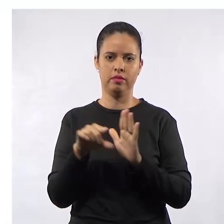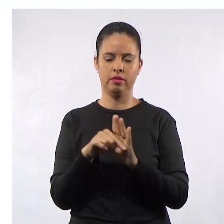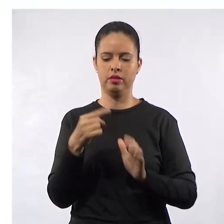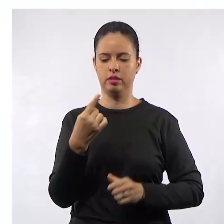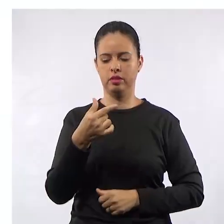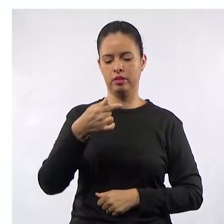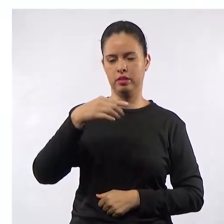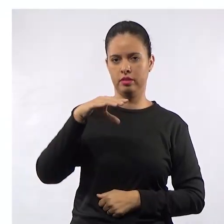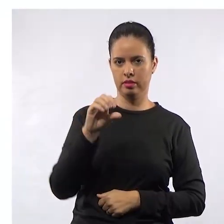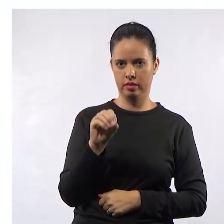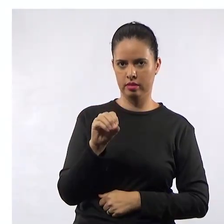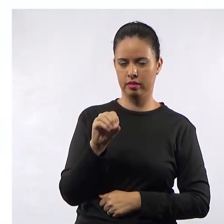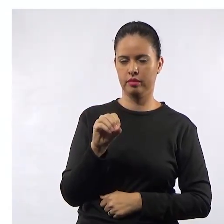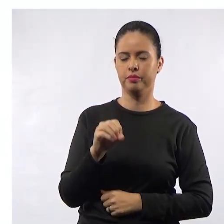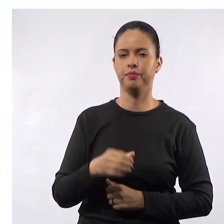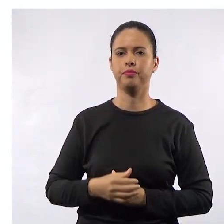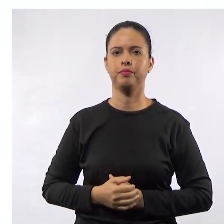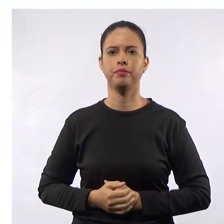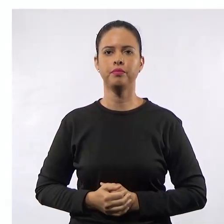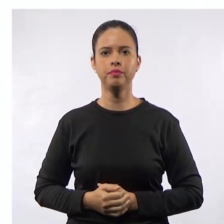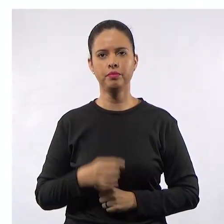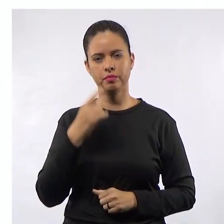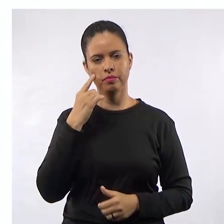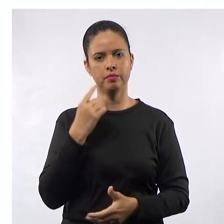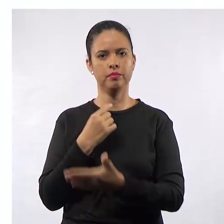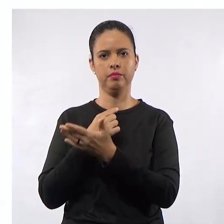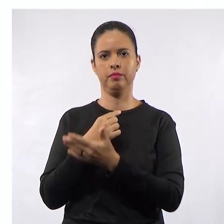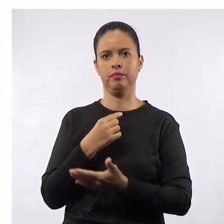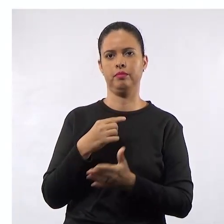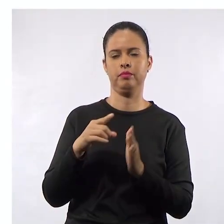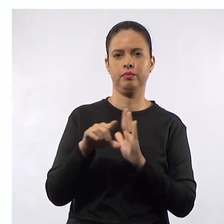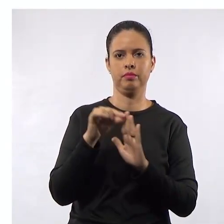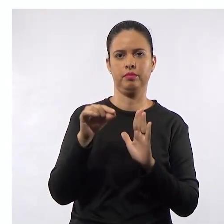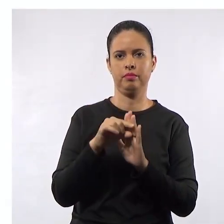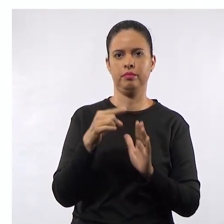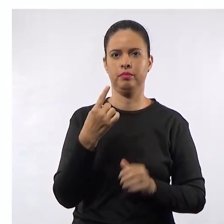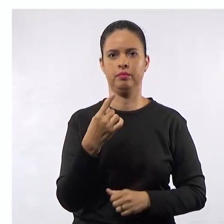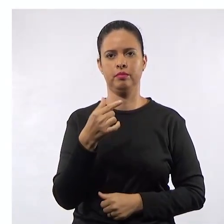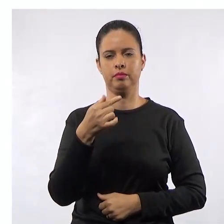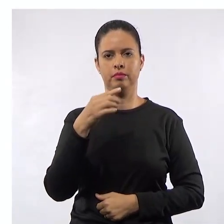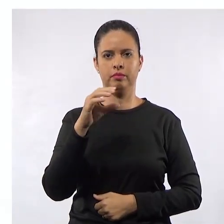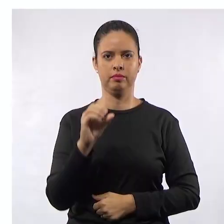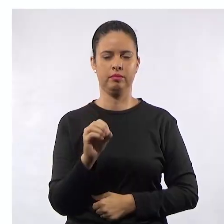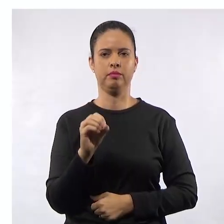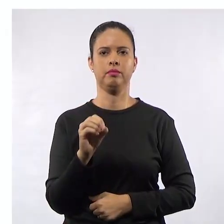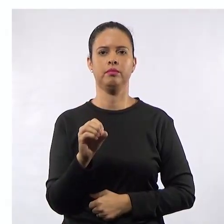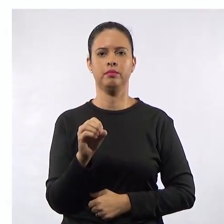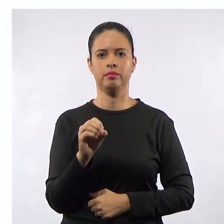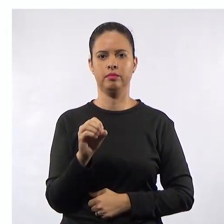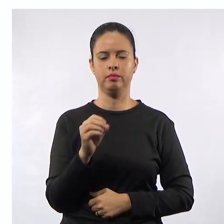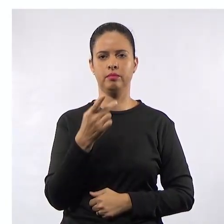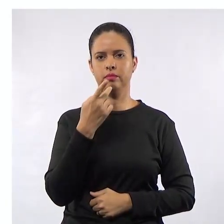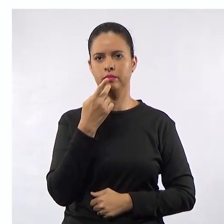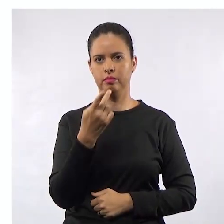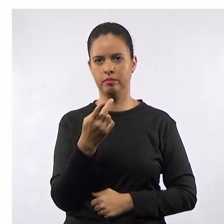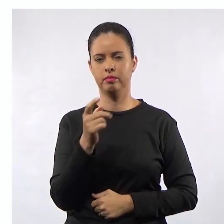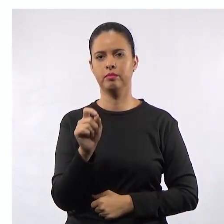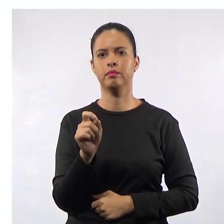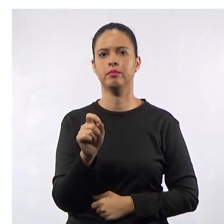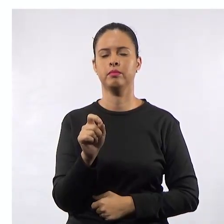170, ok? Aqui no artigo 170, ele traz lá no inciso 5º, ele diz assim, ó,